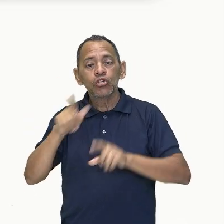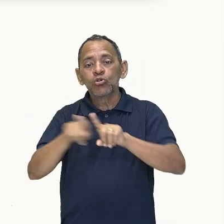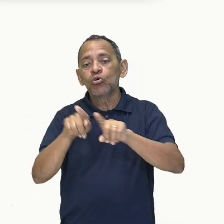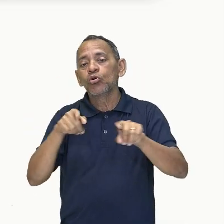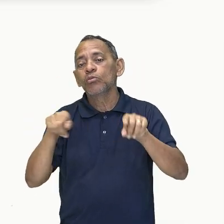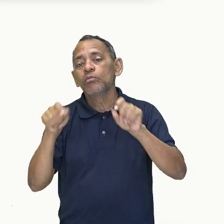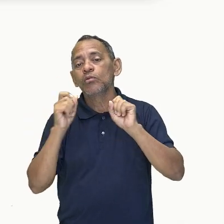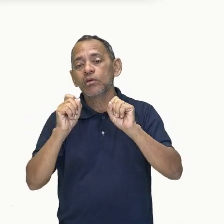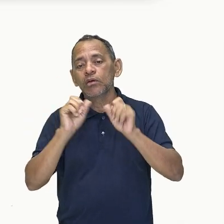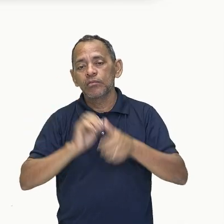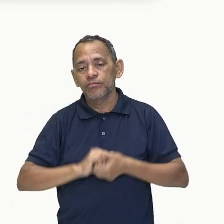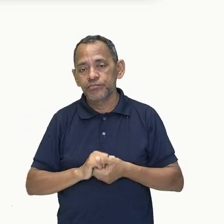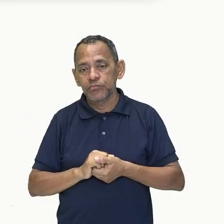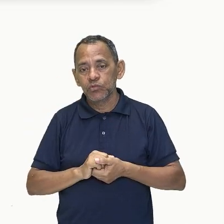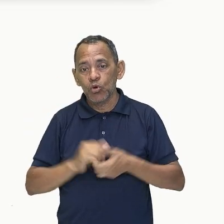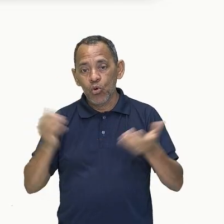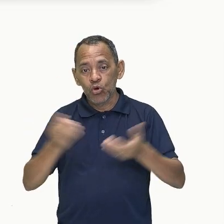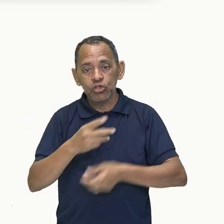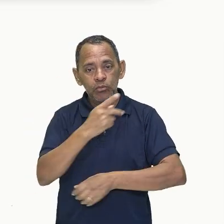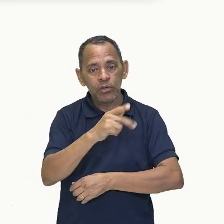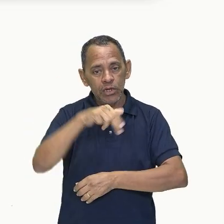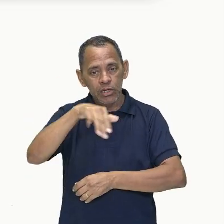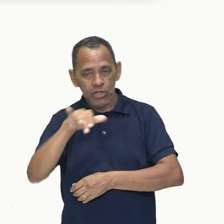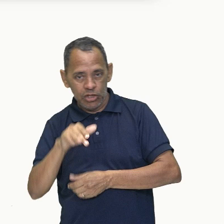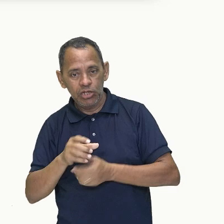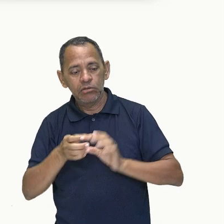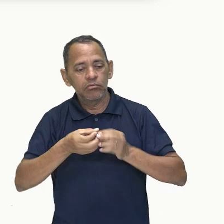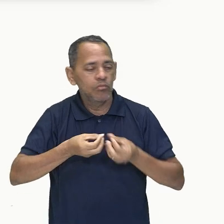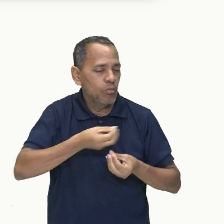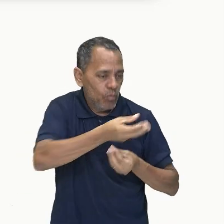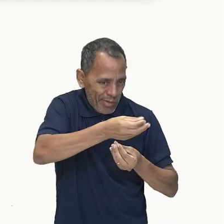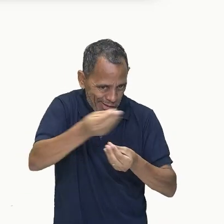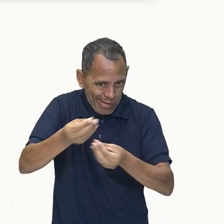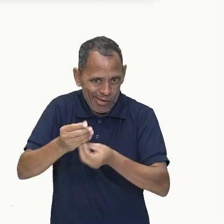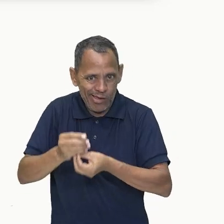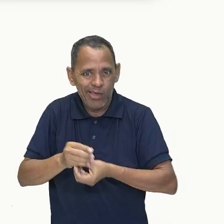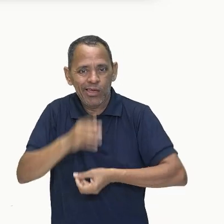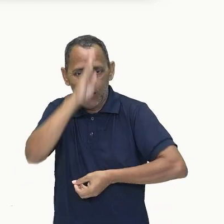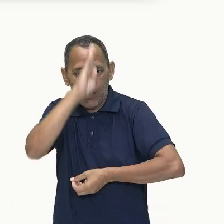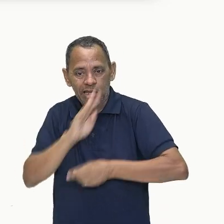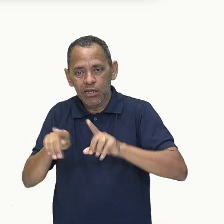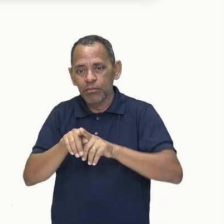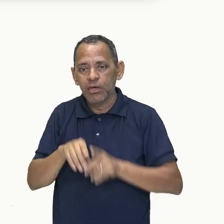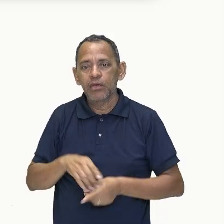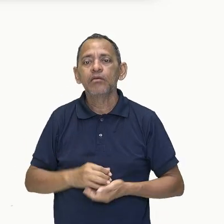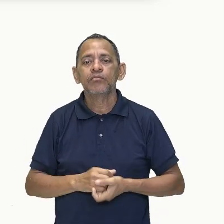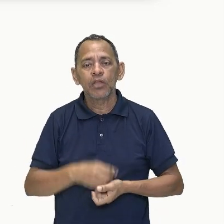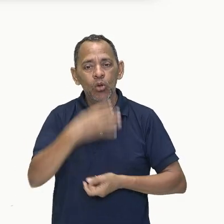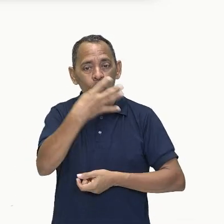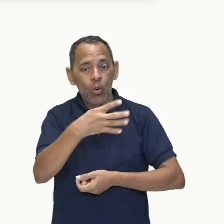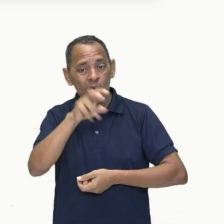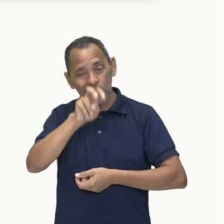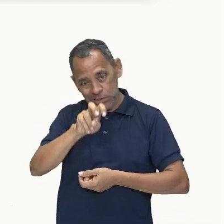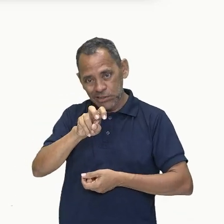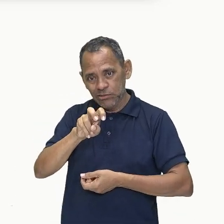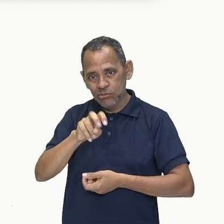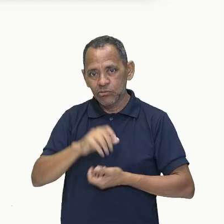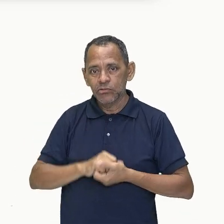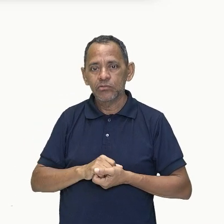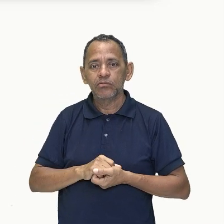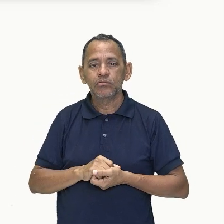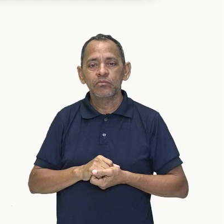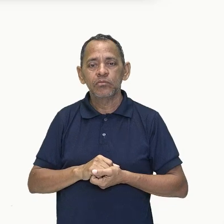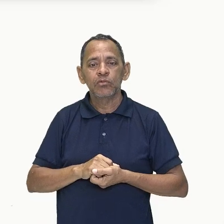é que hoje o PNI ele disponibiliza de forma gratuita 45 imunobiológicos em diferentes